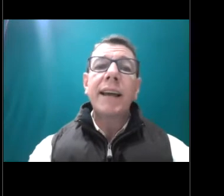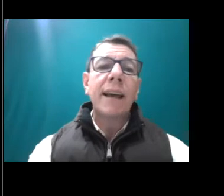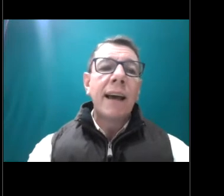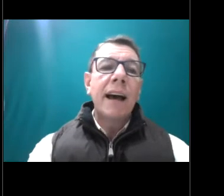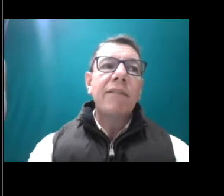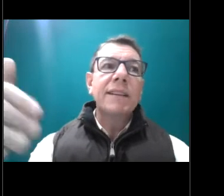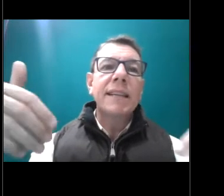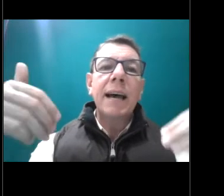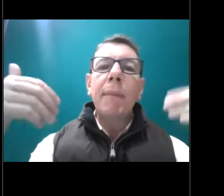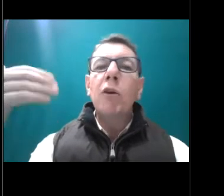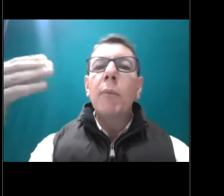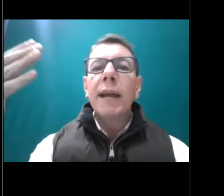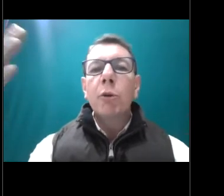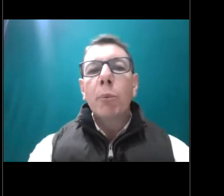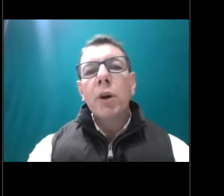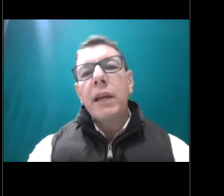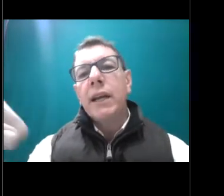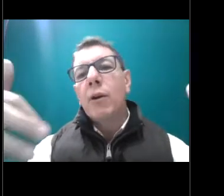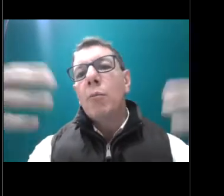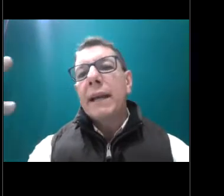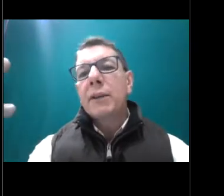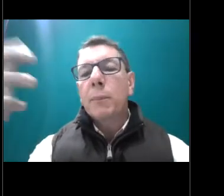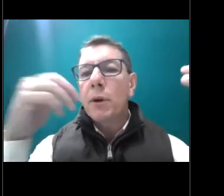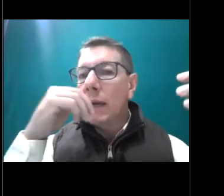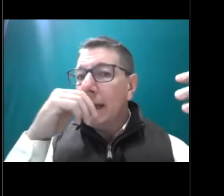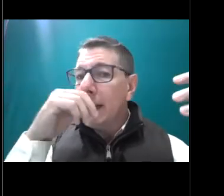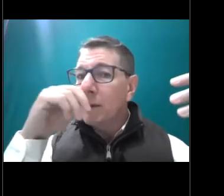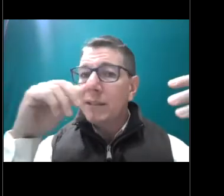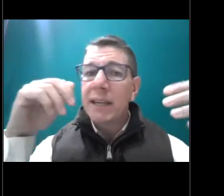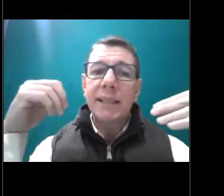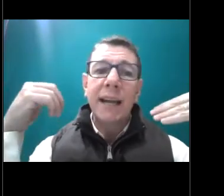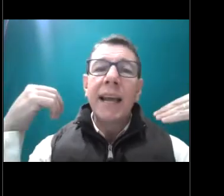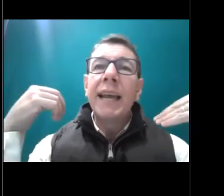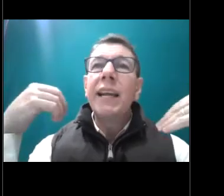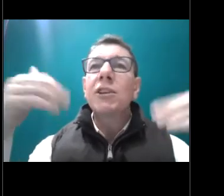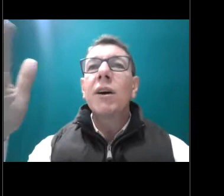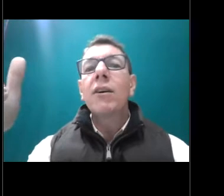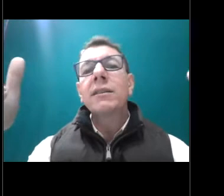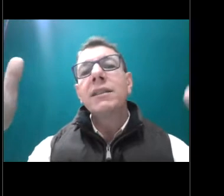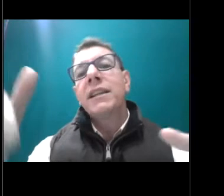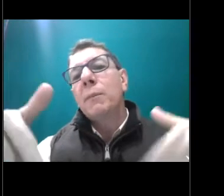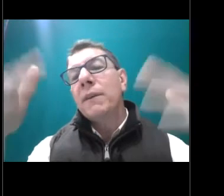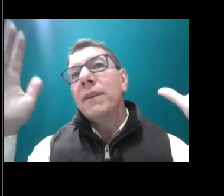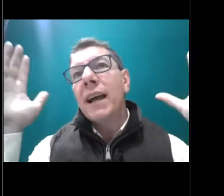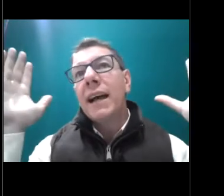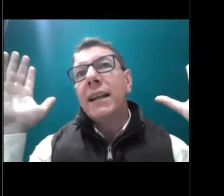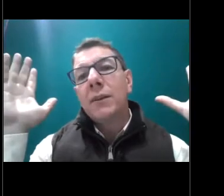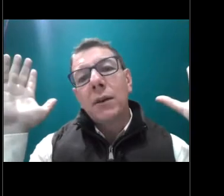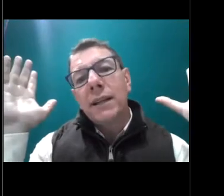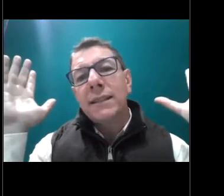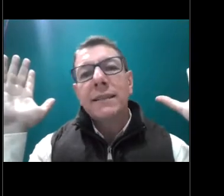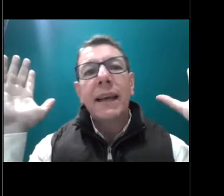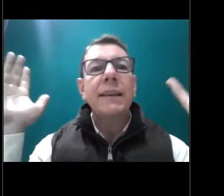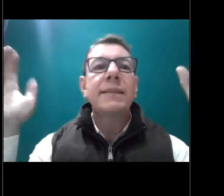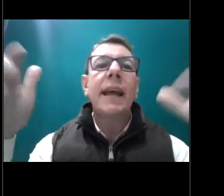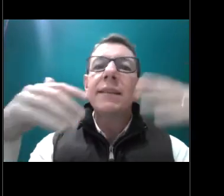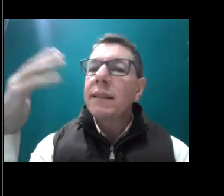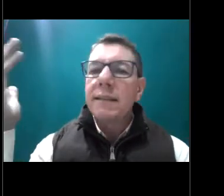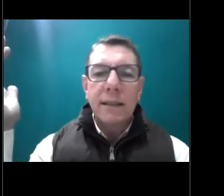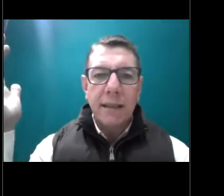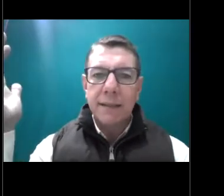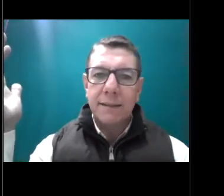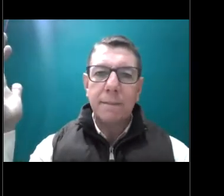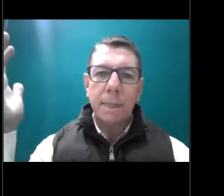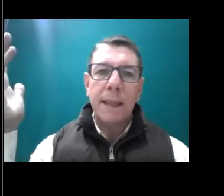silo ali, você vai avançar meio metro por dia, 1 metro por dia, ou seja, ele joga oxigênio para ficar ali durante 6,